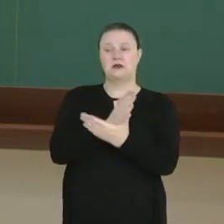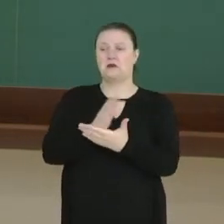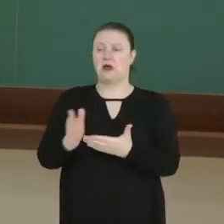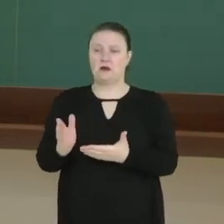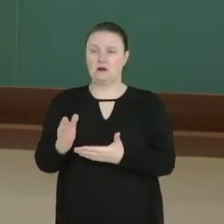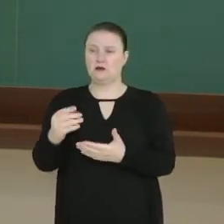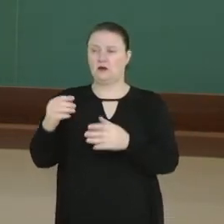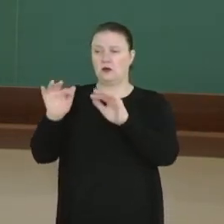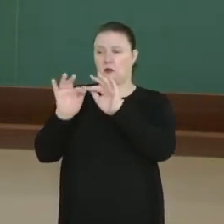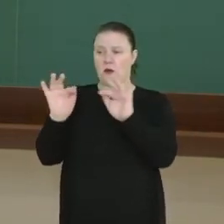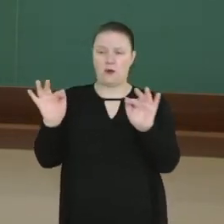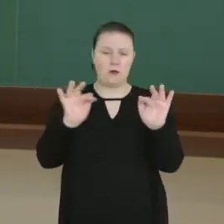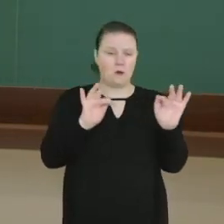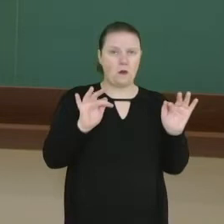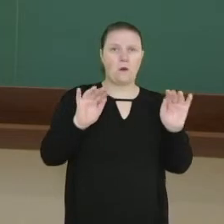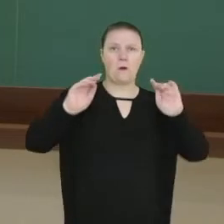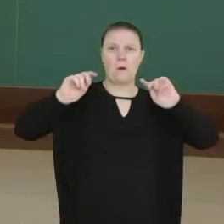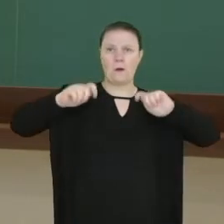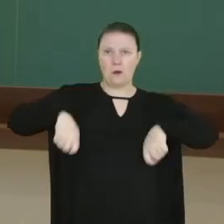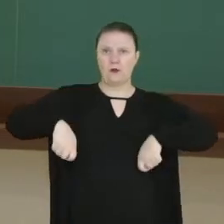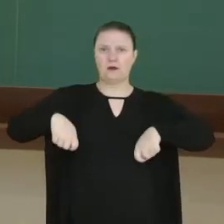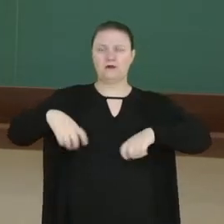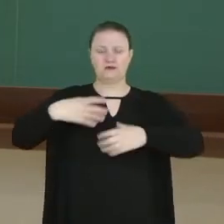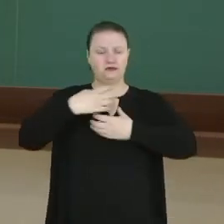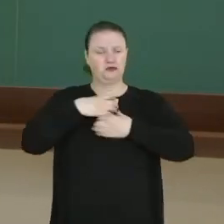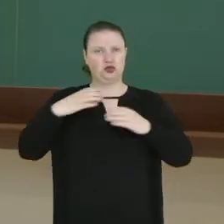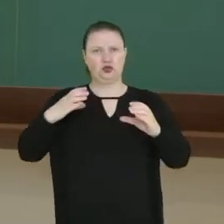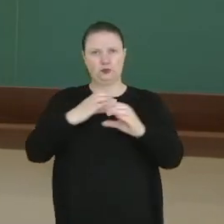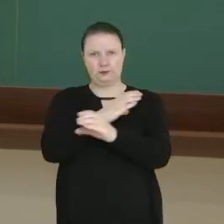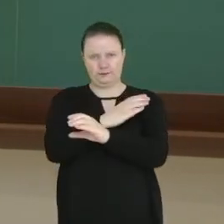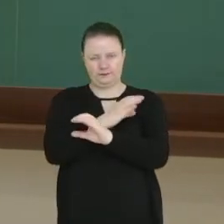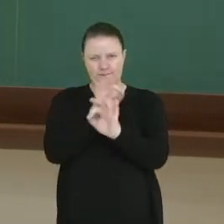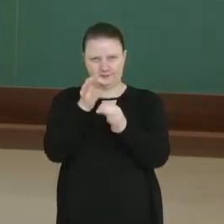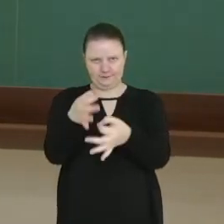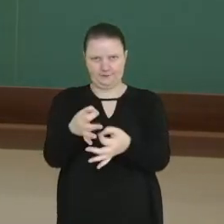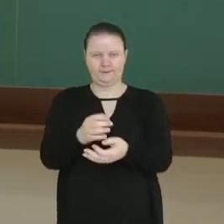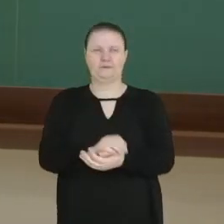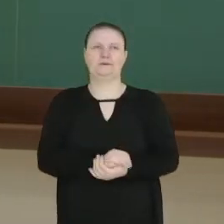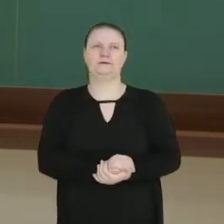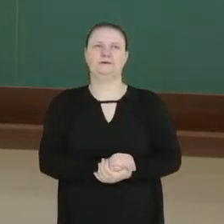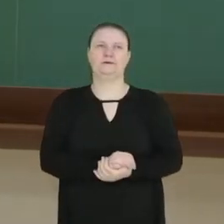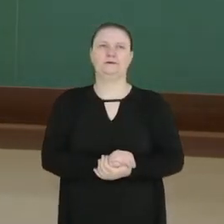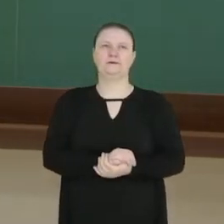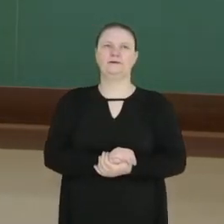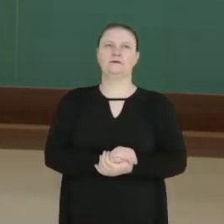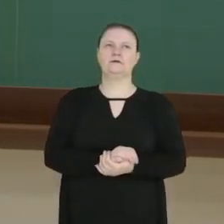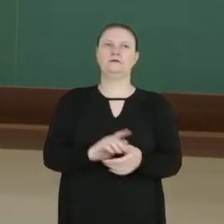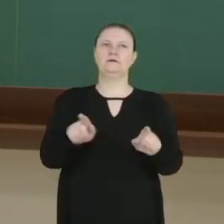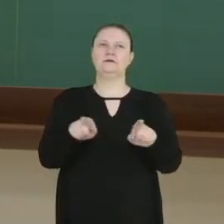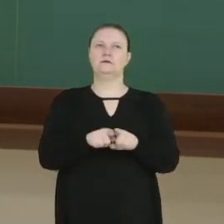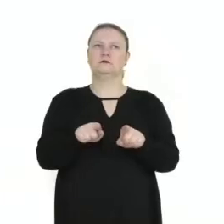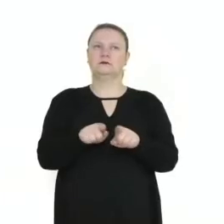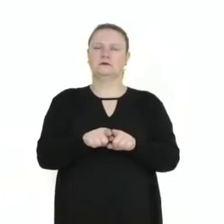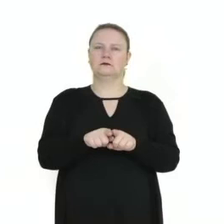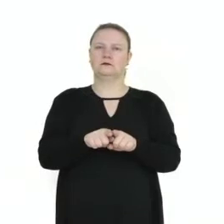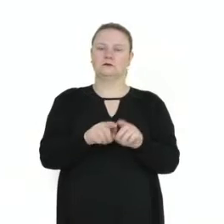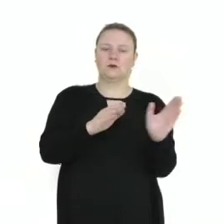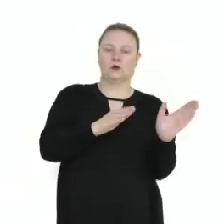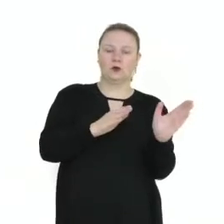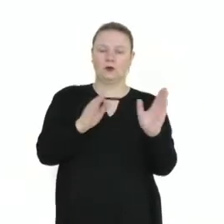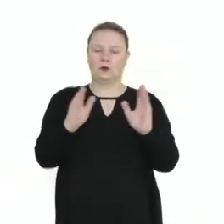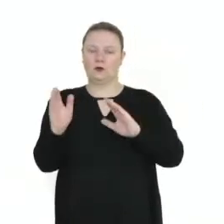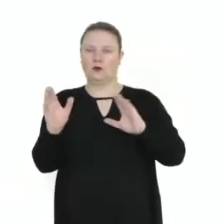duas partes podem ter sentido completo, beleza? Quando há um período composto